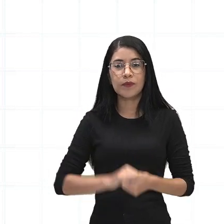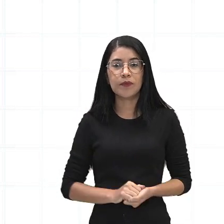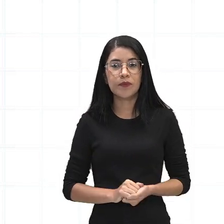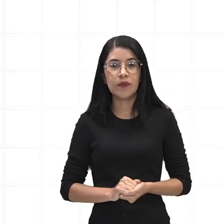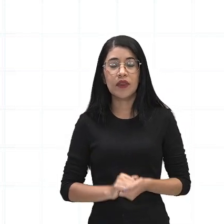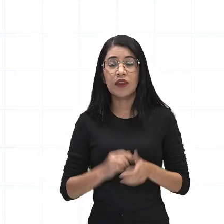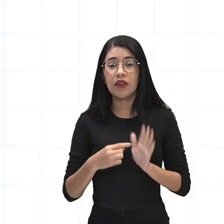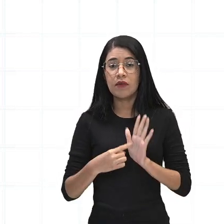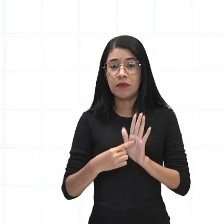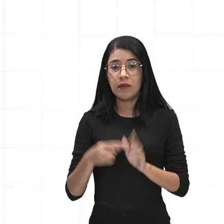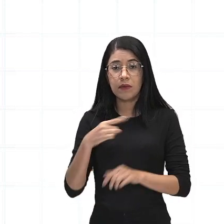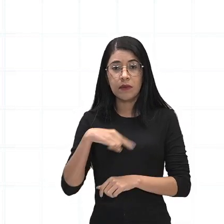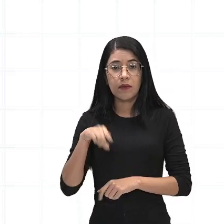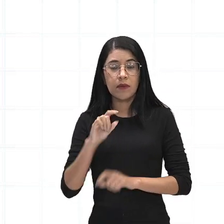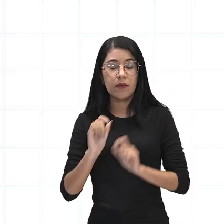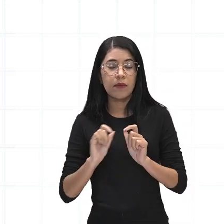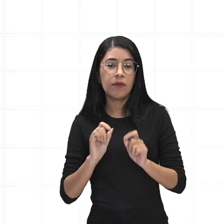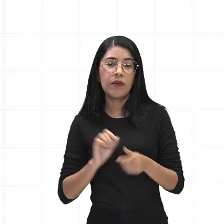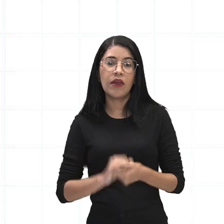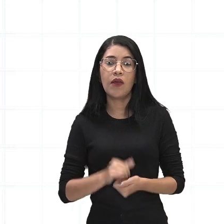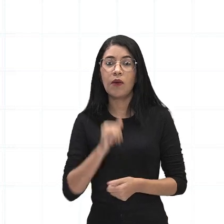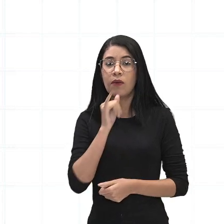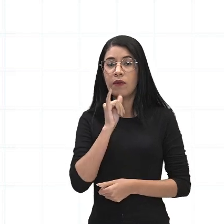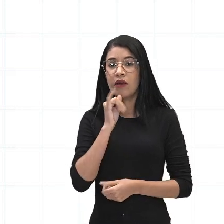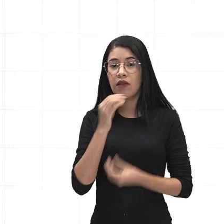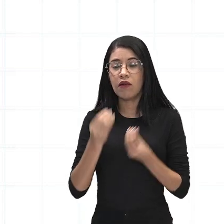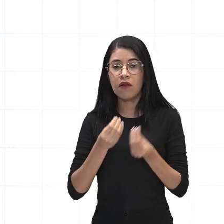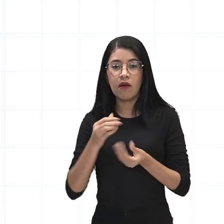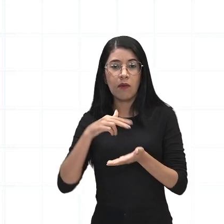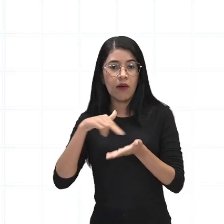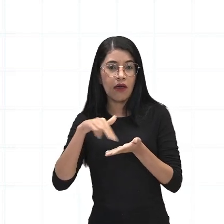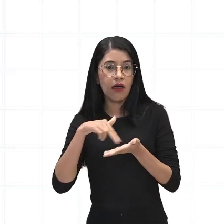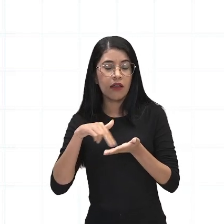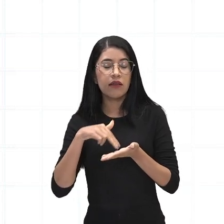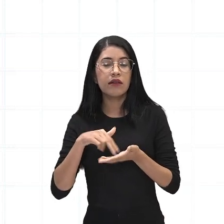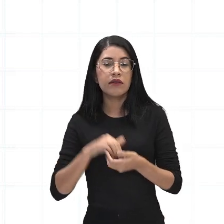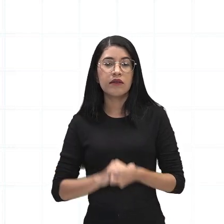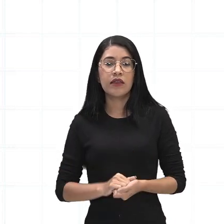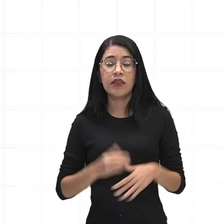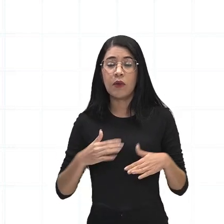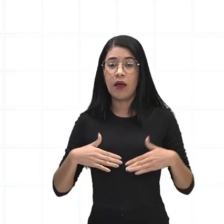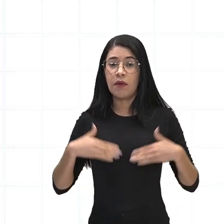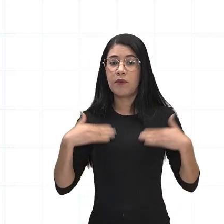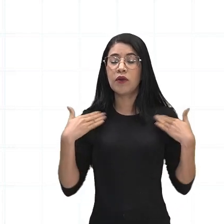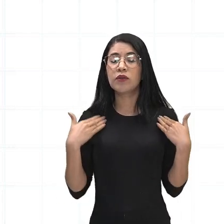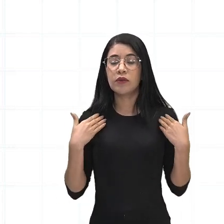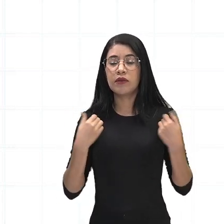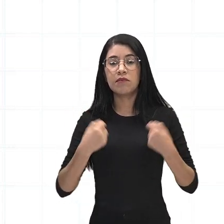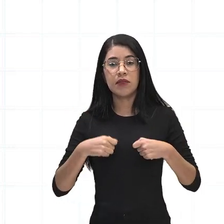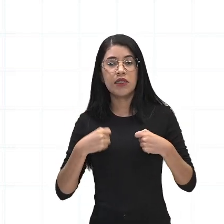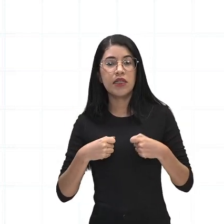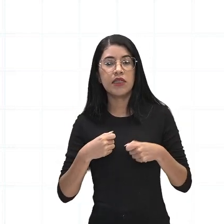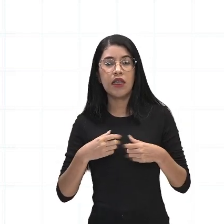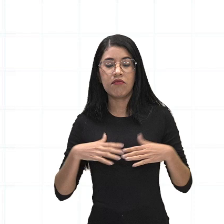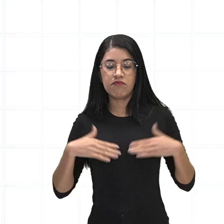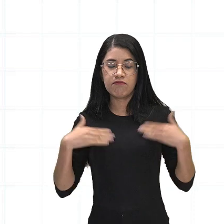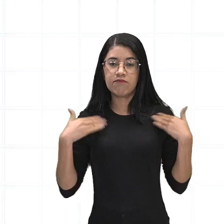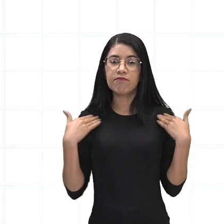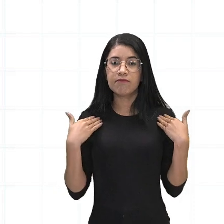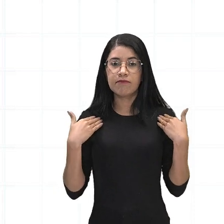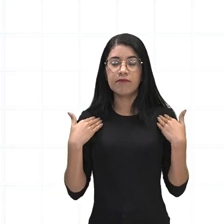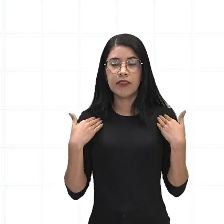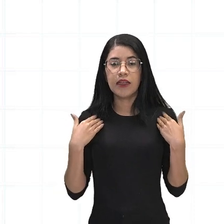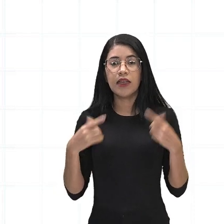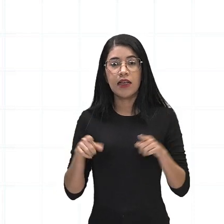trouxe para vocês um breve exemplo dessa dança, tá? Então a postura ela tem que estar muito ereta, e